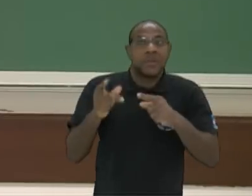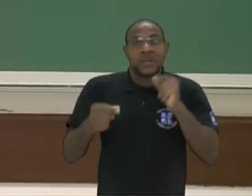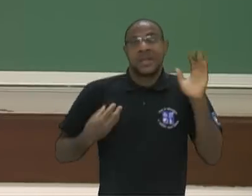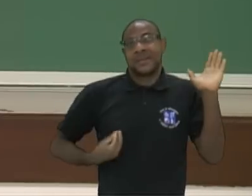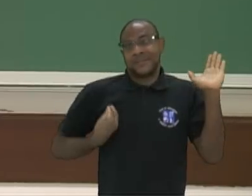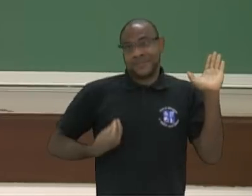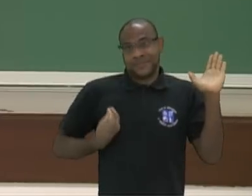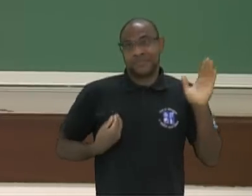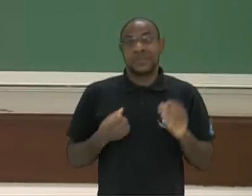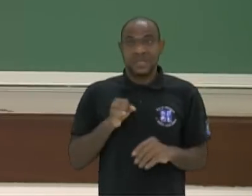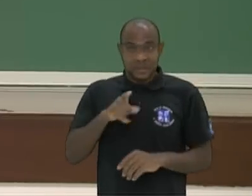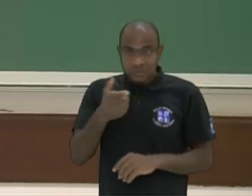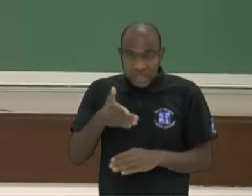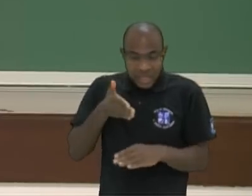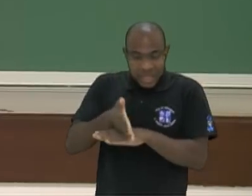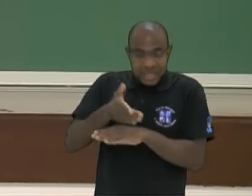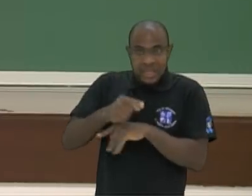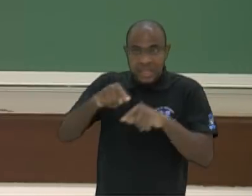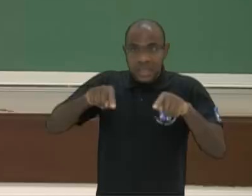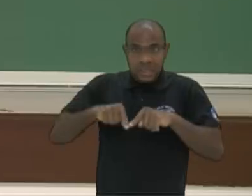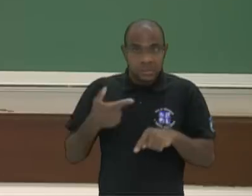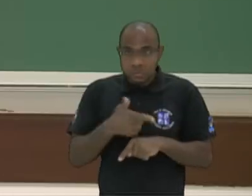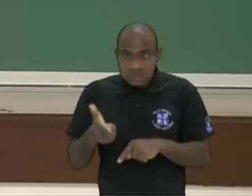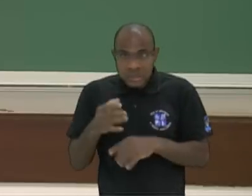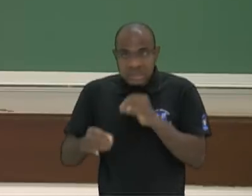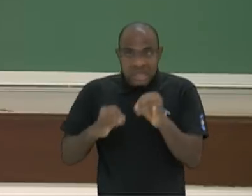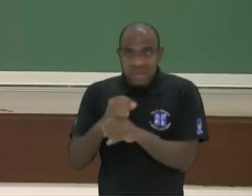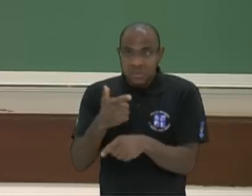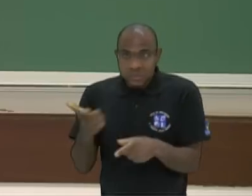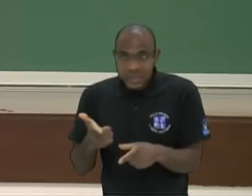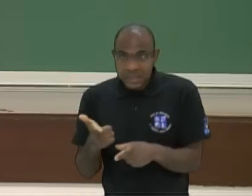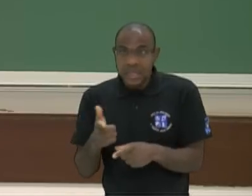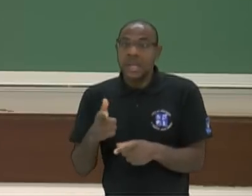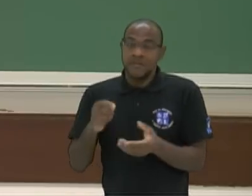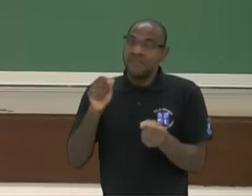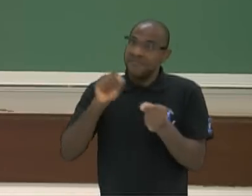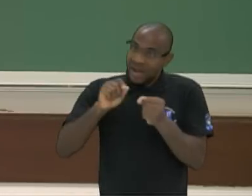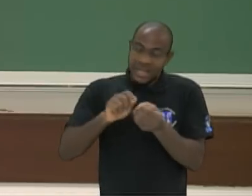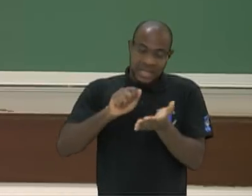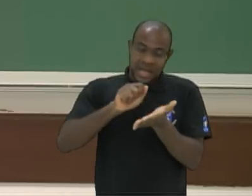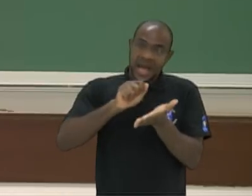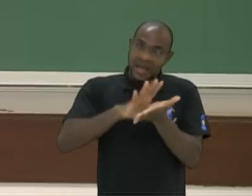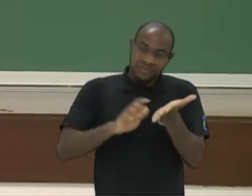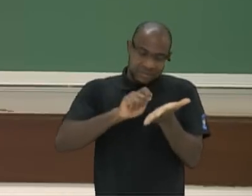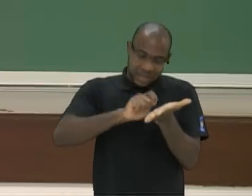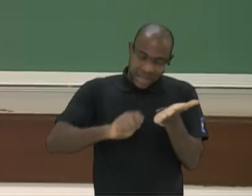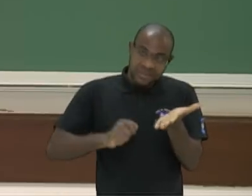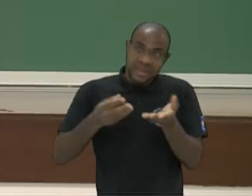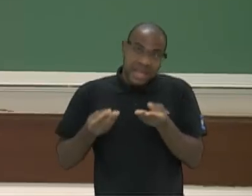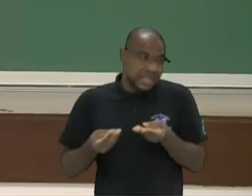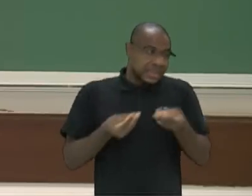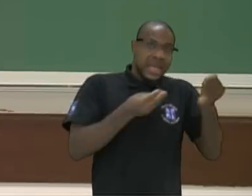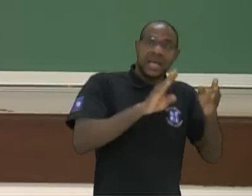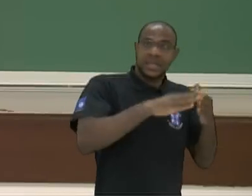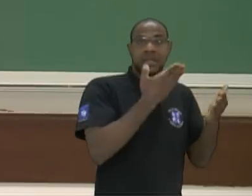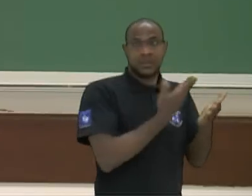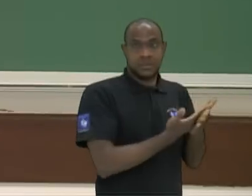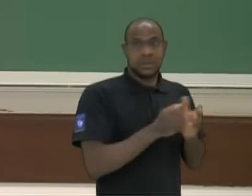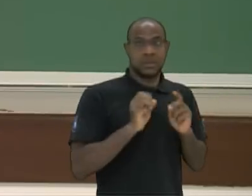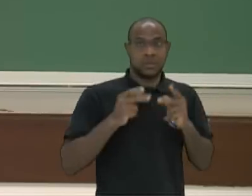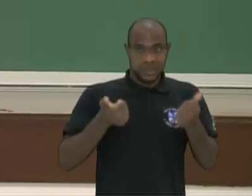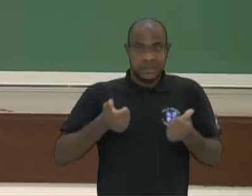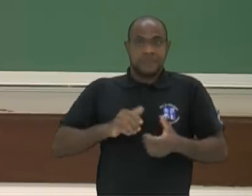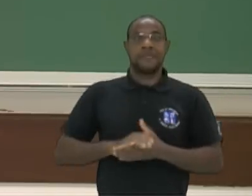problema. Você faz a atividade, leva no teu colégio e mesmo assim você garante a presença à aula de hoje, tá bom? Vamos lá para